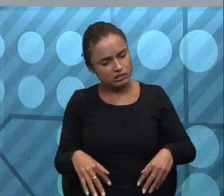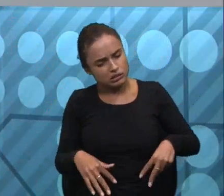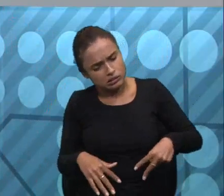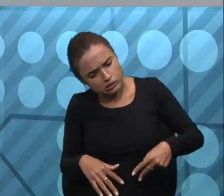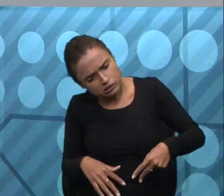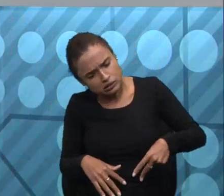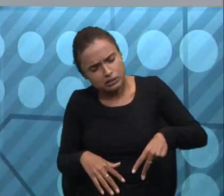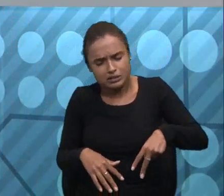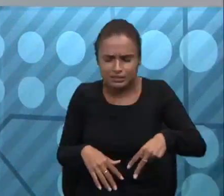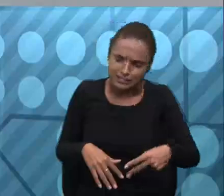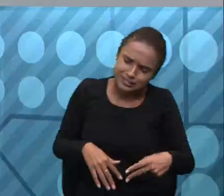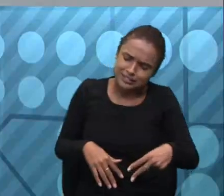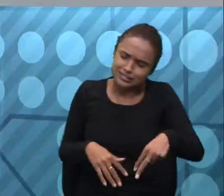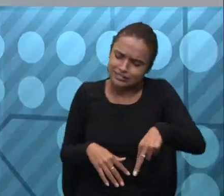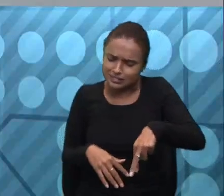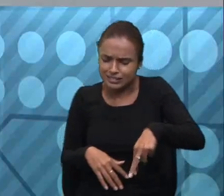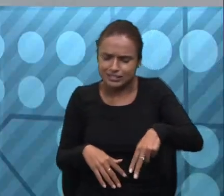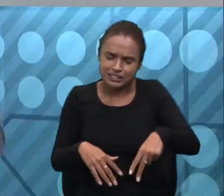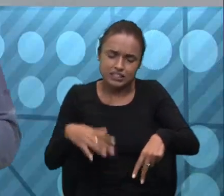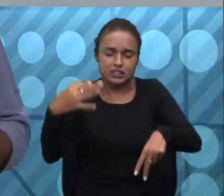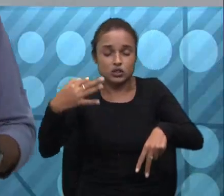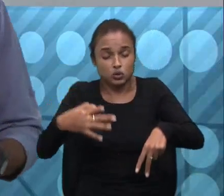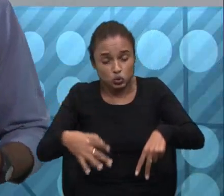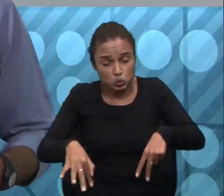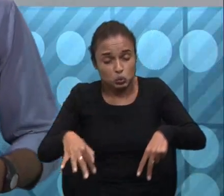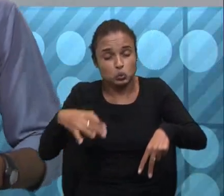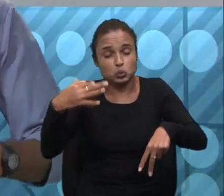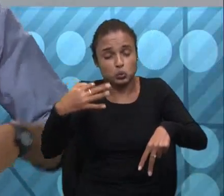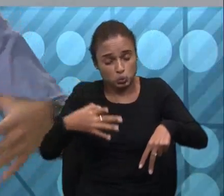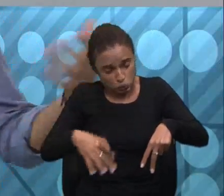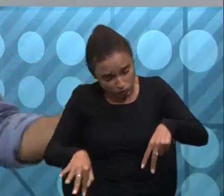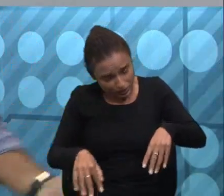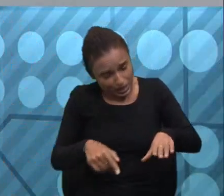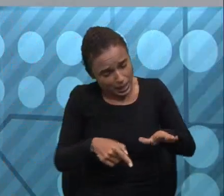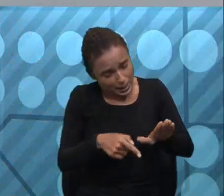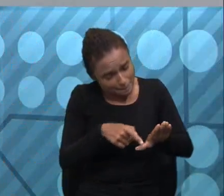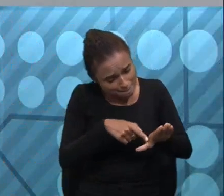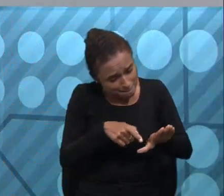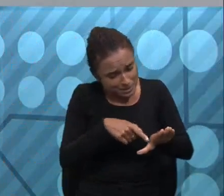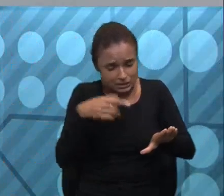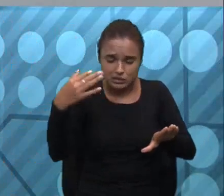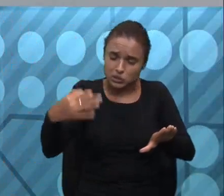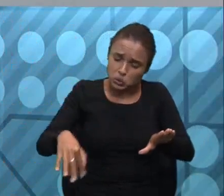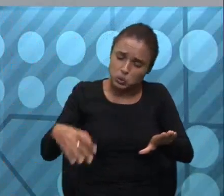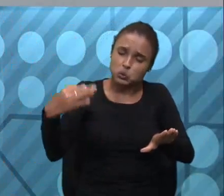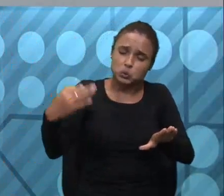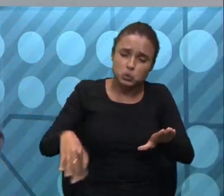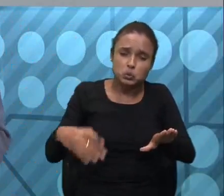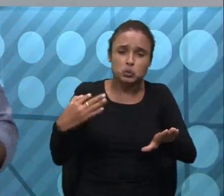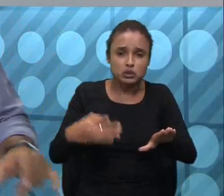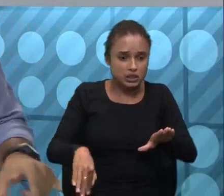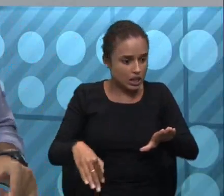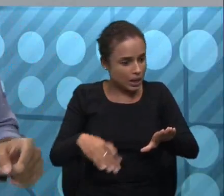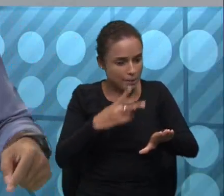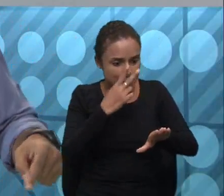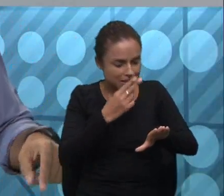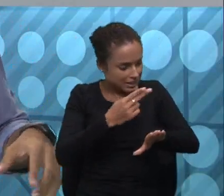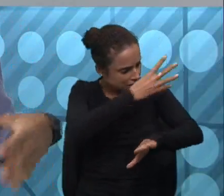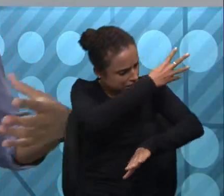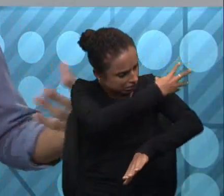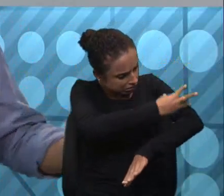está doendo, e essa dor aumenta cada vez mais, agora ela está indo já para o pé e irradiou. O que é? Faz